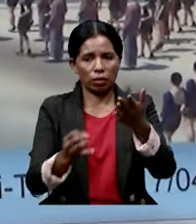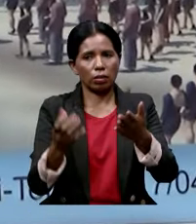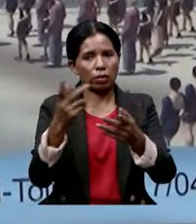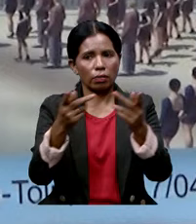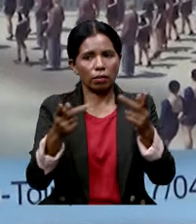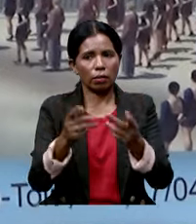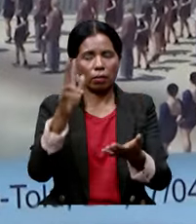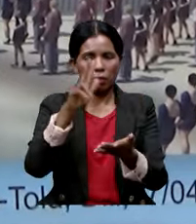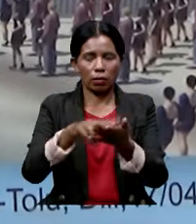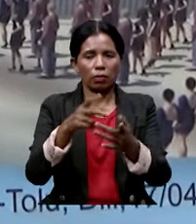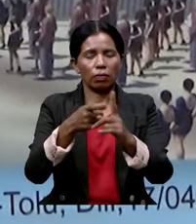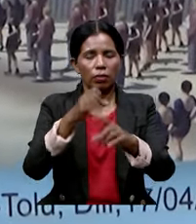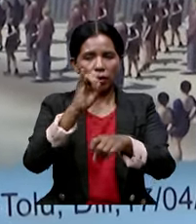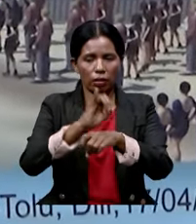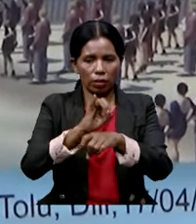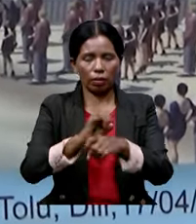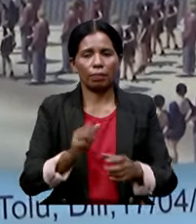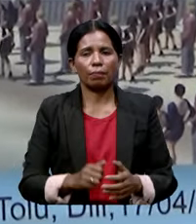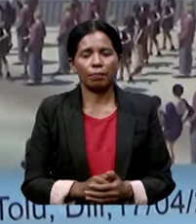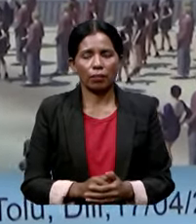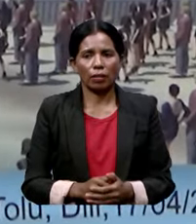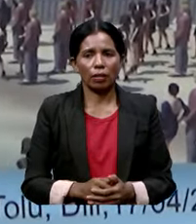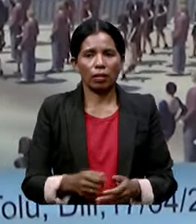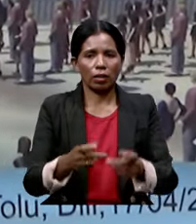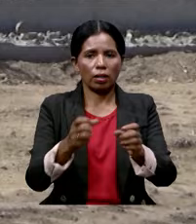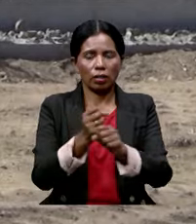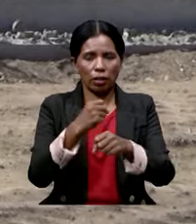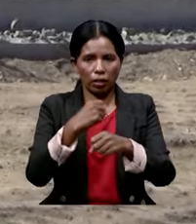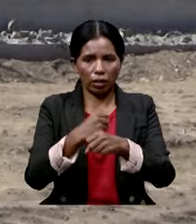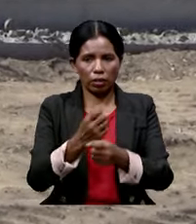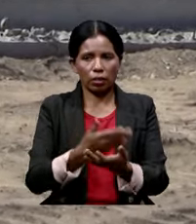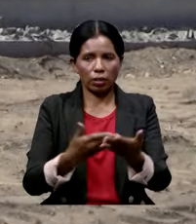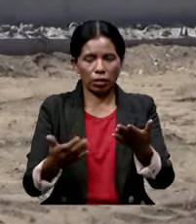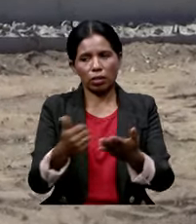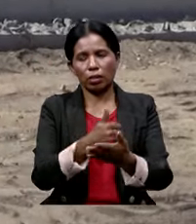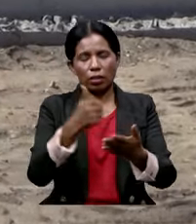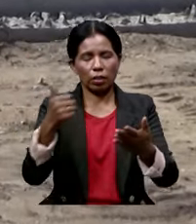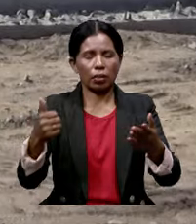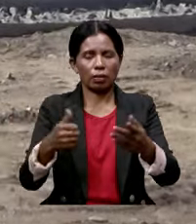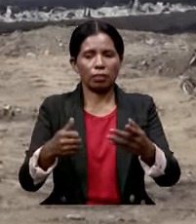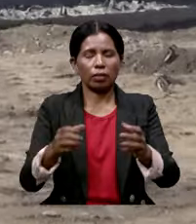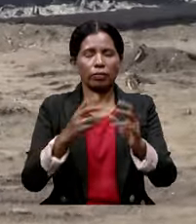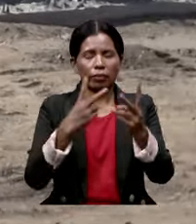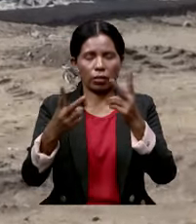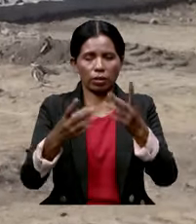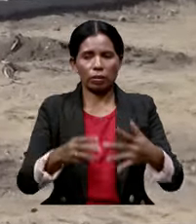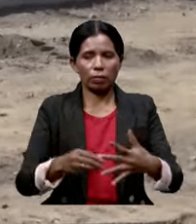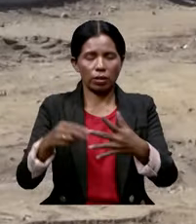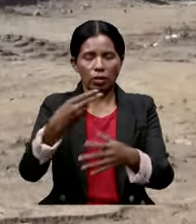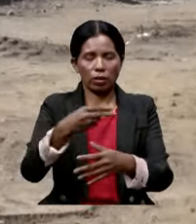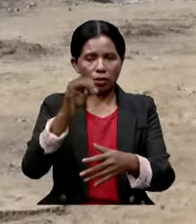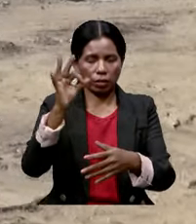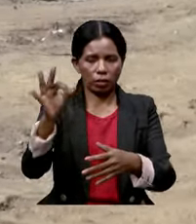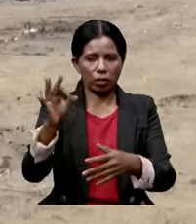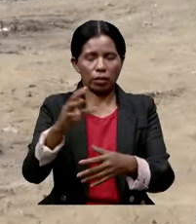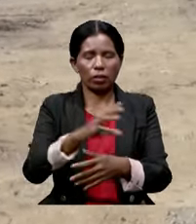a prova se Vaticano. Tuir plano além de altar se construímos facilidade balão ba bainaka especial sira Hanesan Haris Fatin